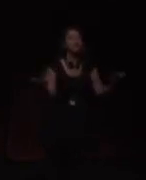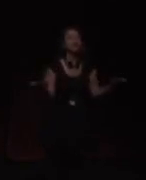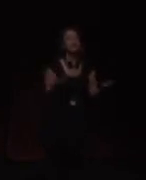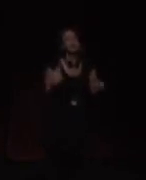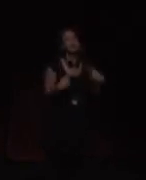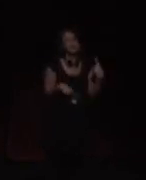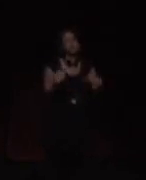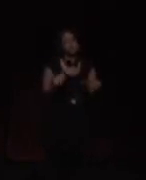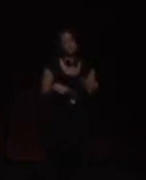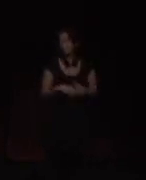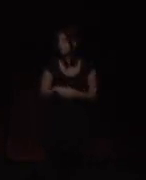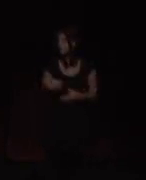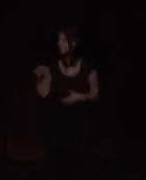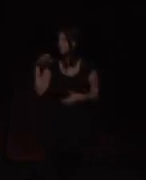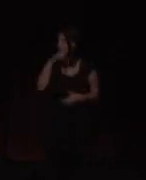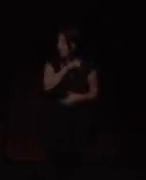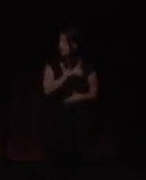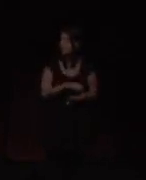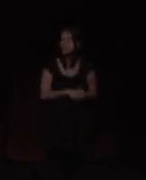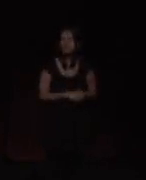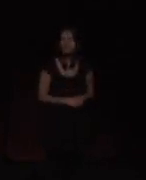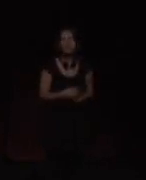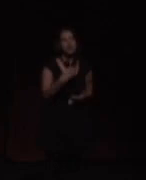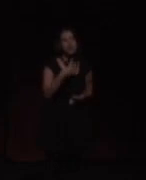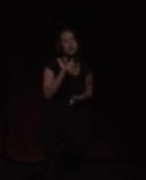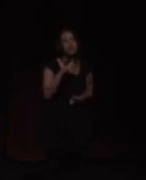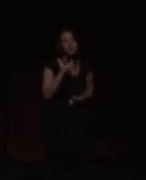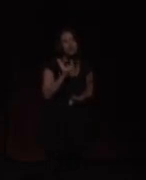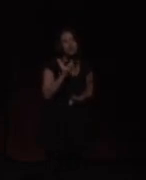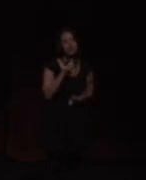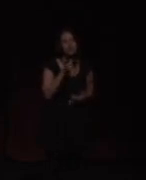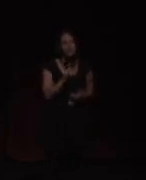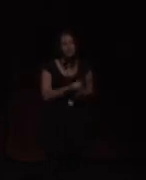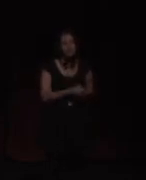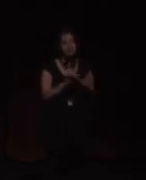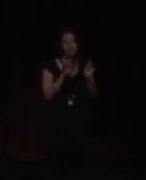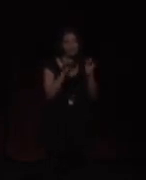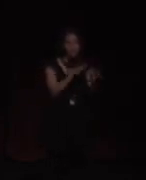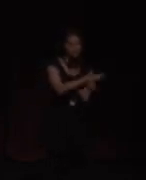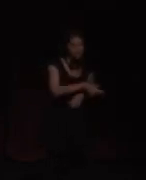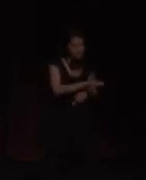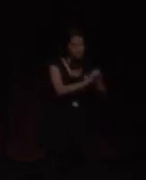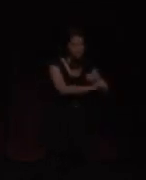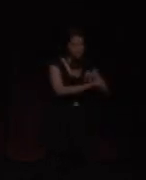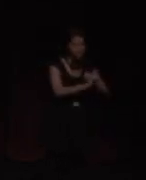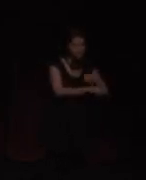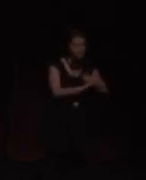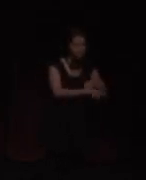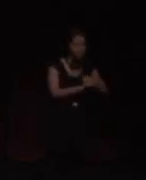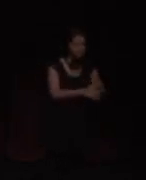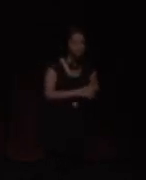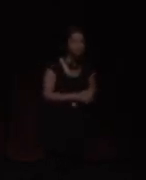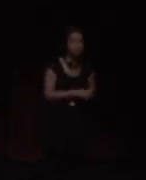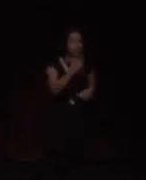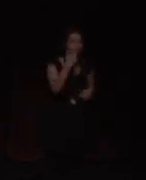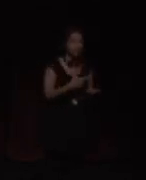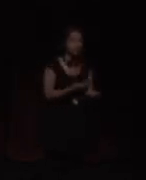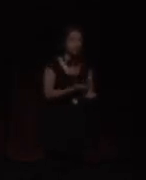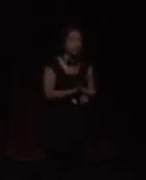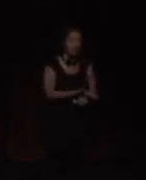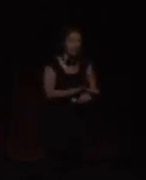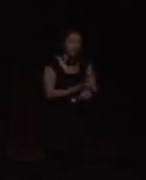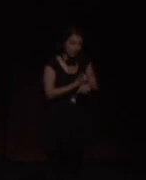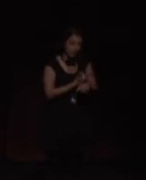questões. Rapidamente, vou apresentar a Maria Emília, especialista em educação precoce e leitura na primeira